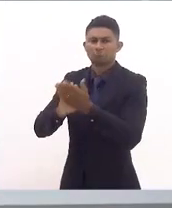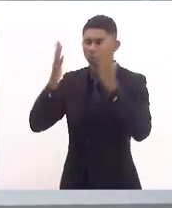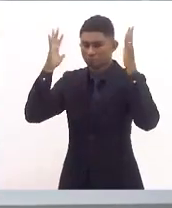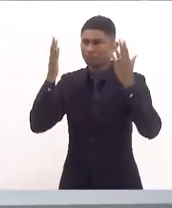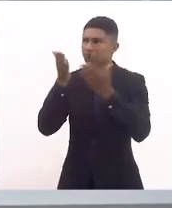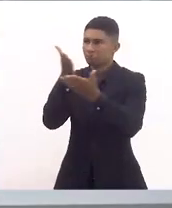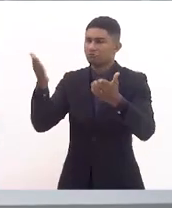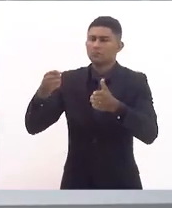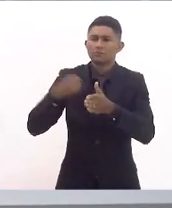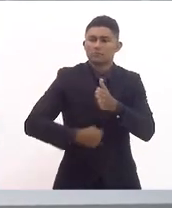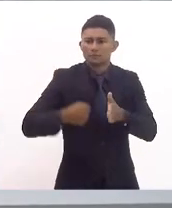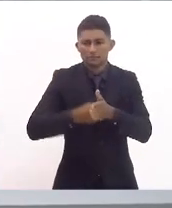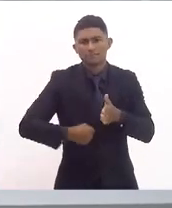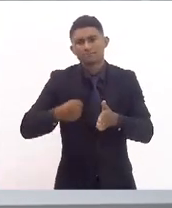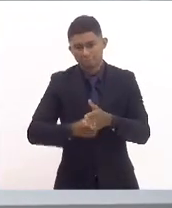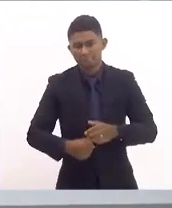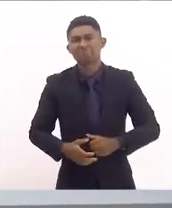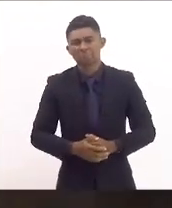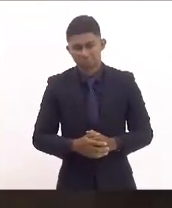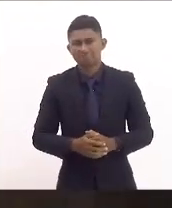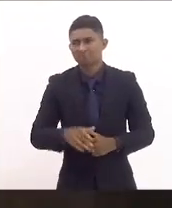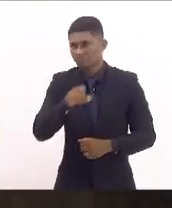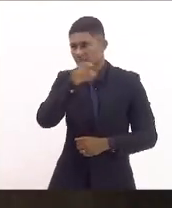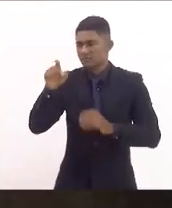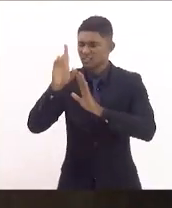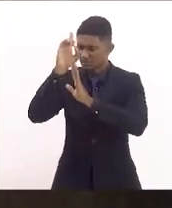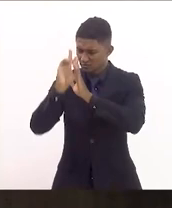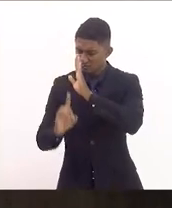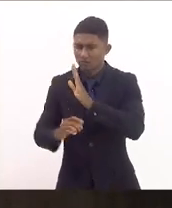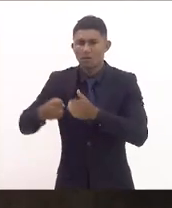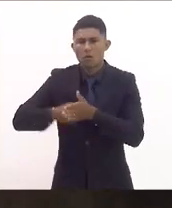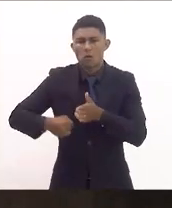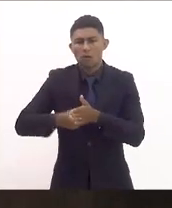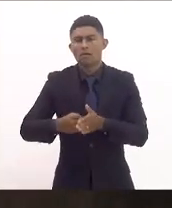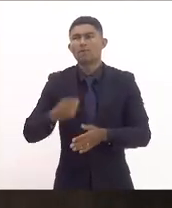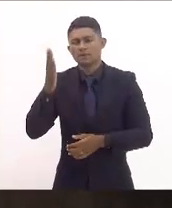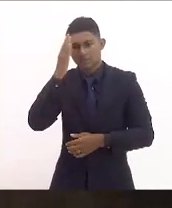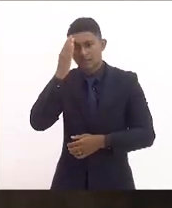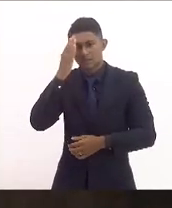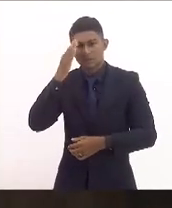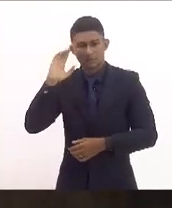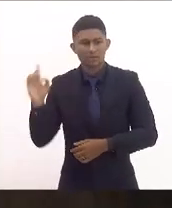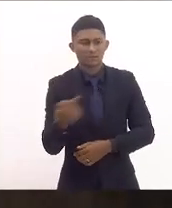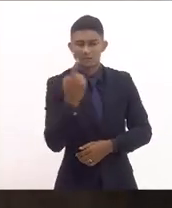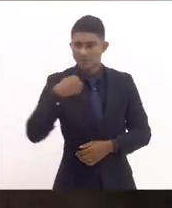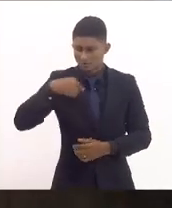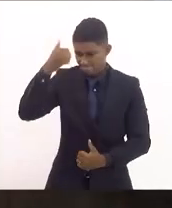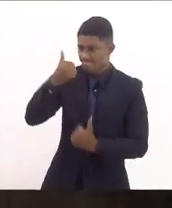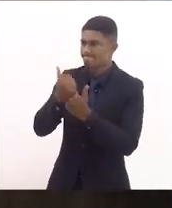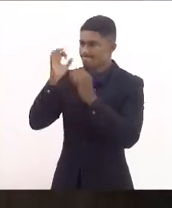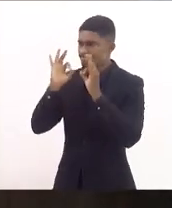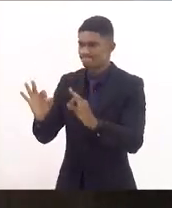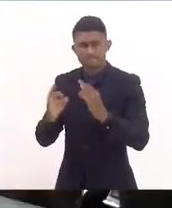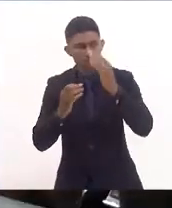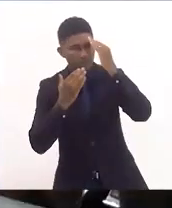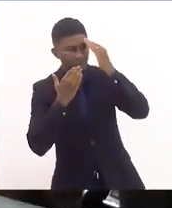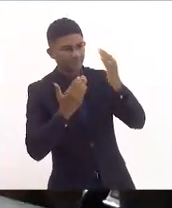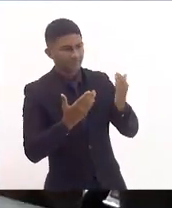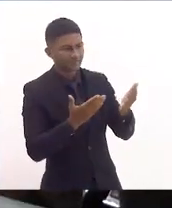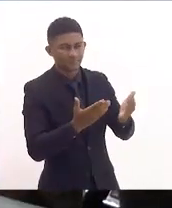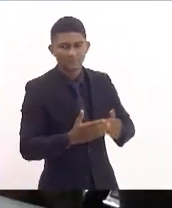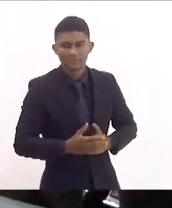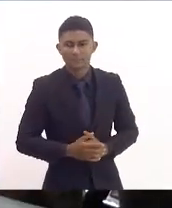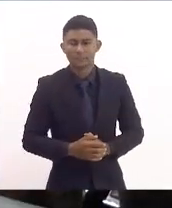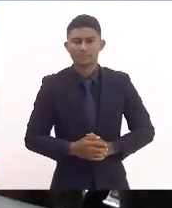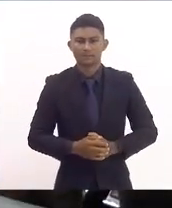aí por vocês lutarem pelos seus direitos e aqui vocês podem ter certeza que vocês têm um defensor Muito Obrigado presente